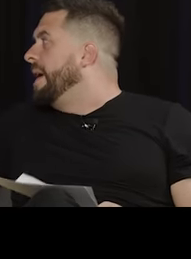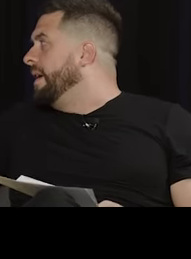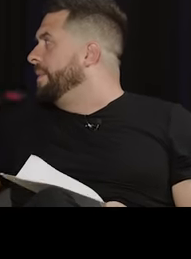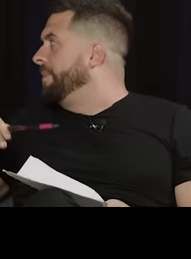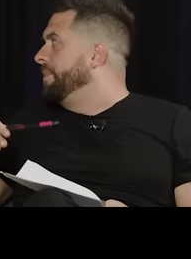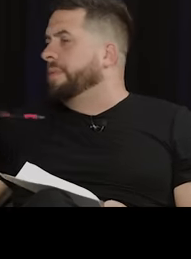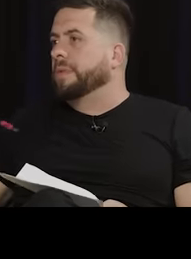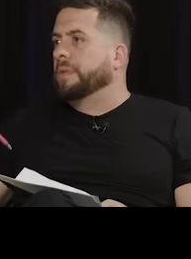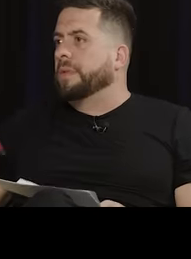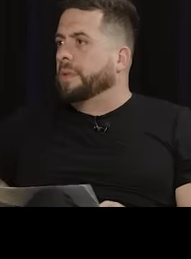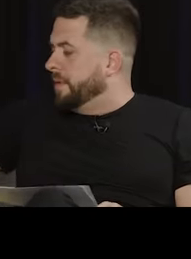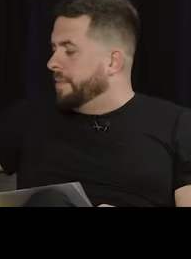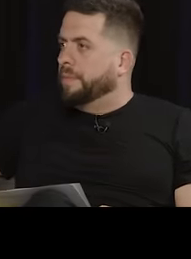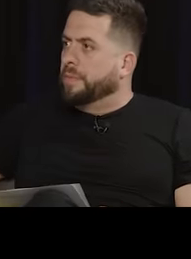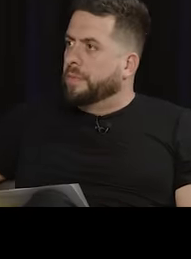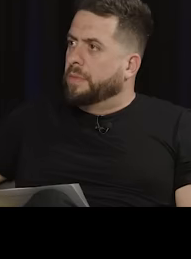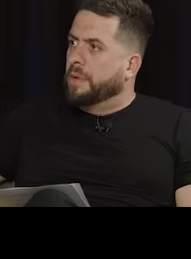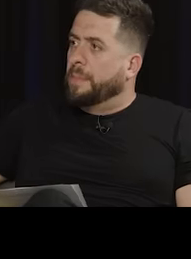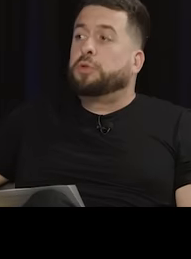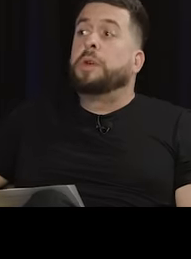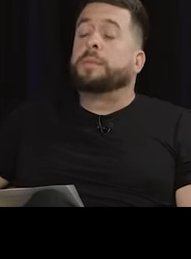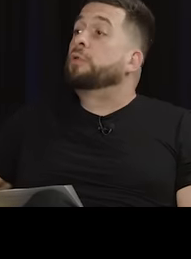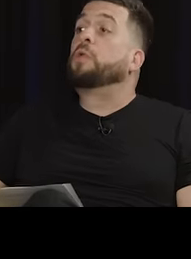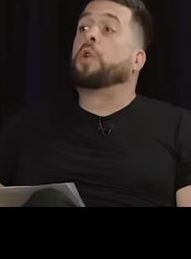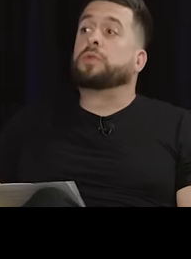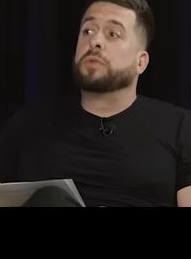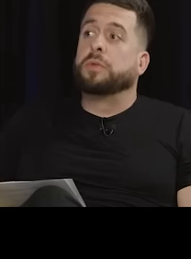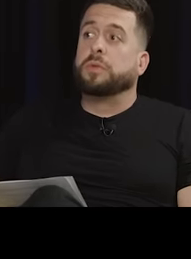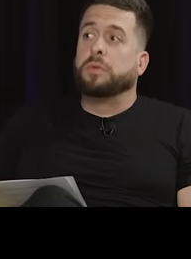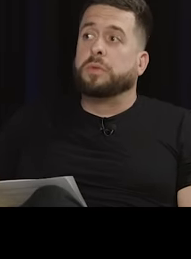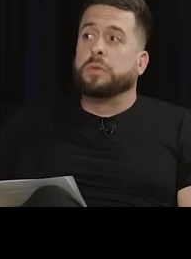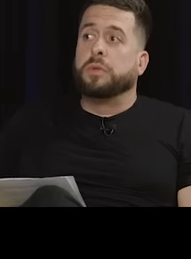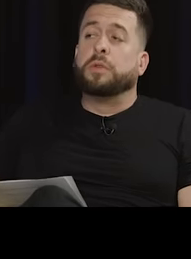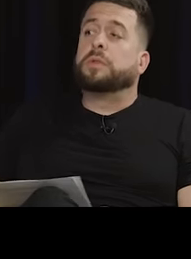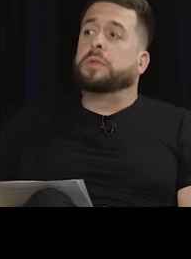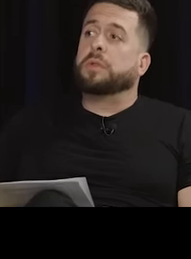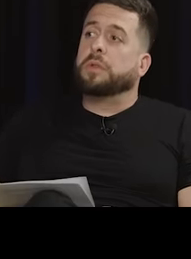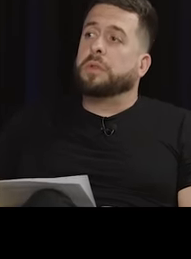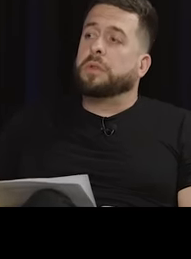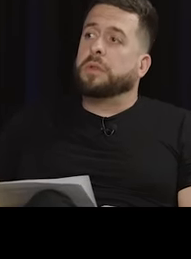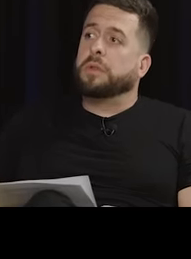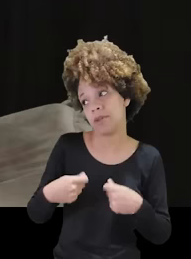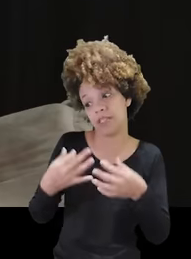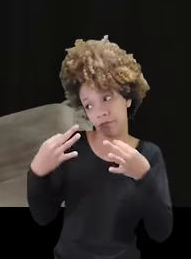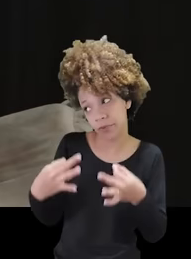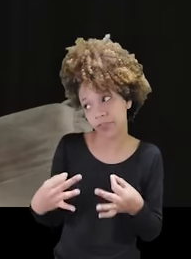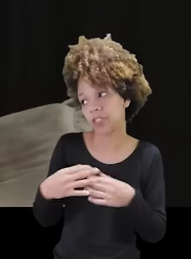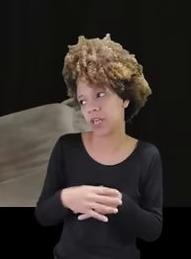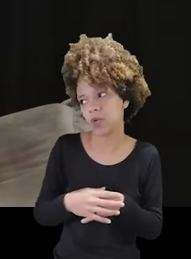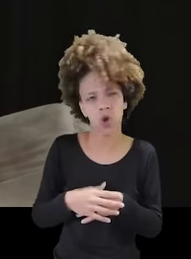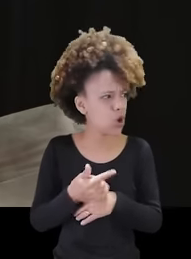gordão k-pop os meninos são mais bonitinhos mas tudo mas não tem o gordo não porque tem que ser perfeito né